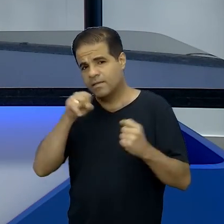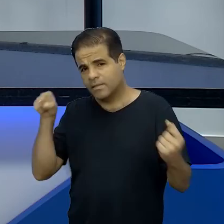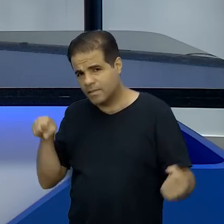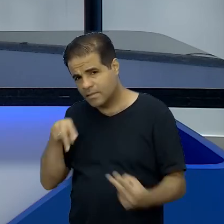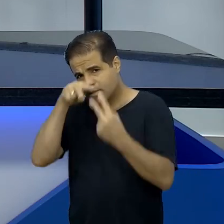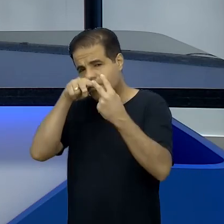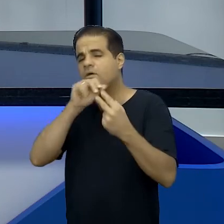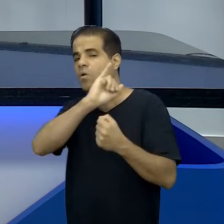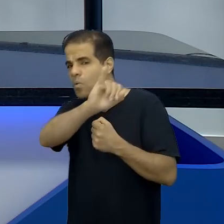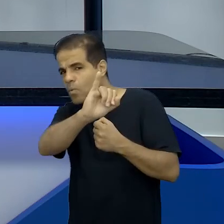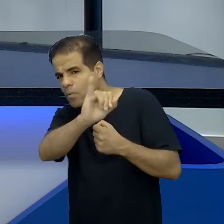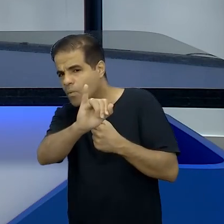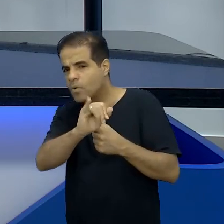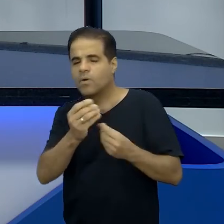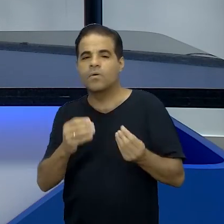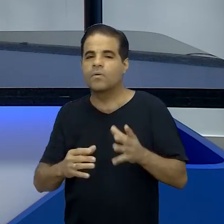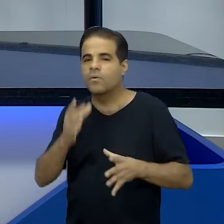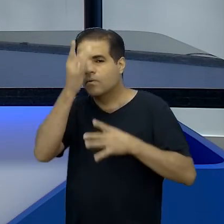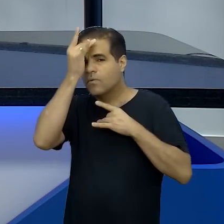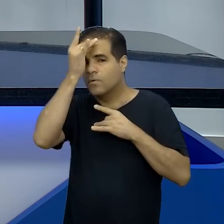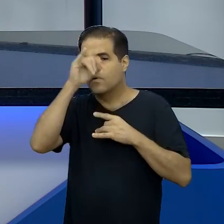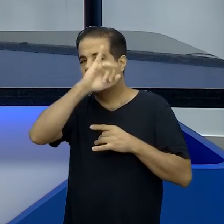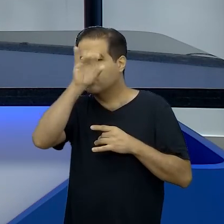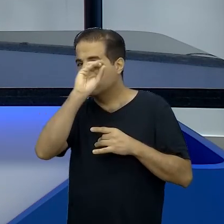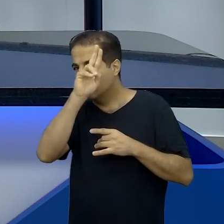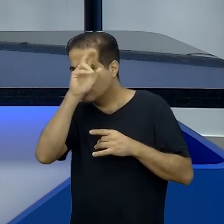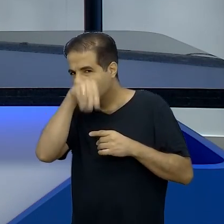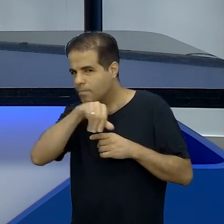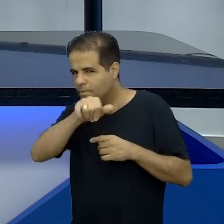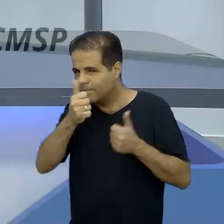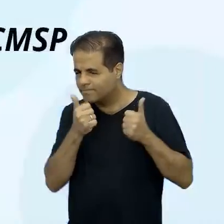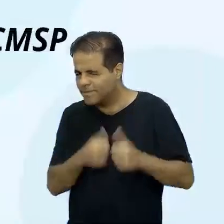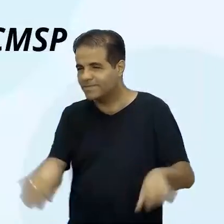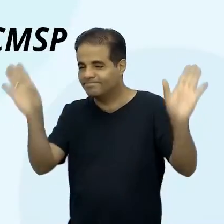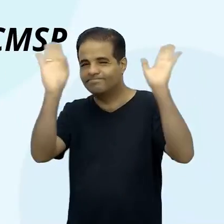que até conto para vocês como que foi a performance do John Cage. Tchau, tchau.